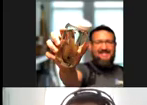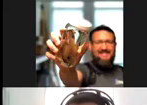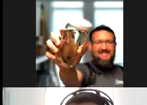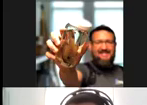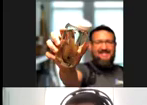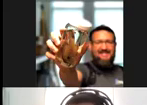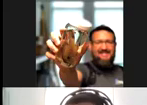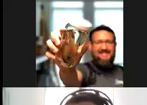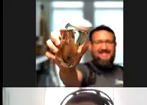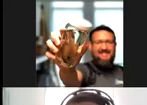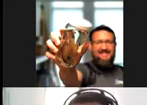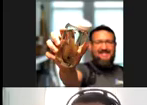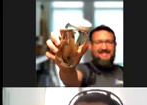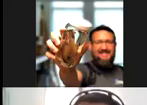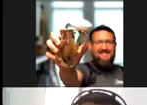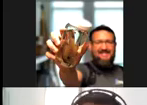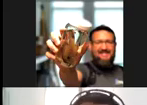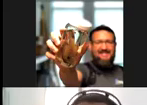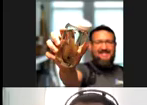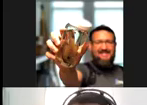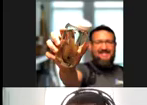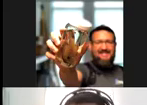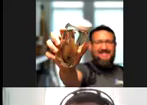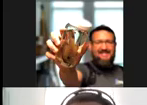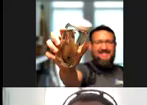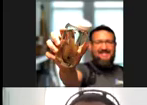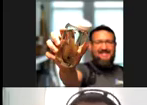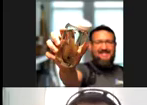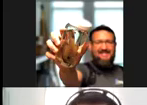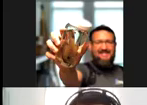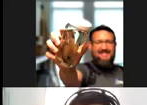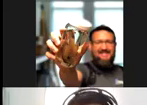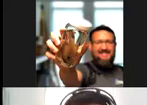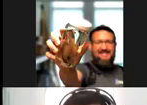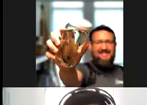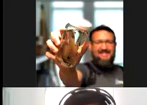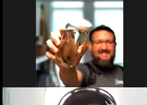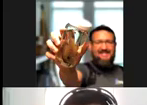utilizar o sistema alternado, o sistema de 14 dias fechado, 14 dias aberto. E aí deu